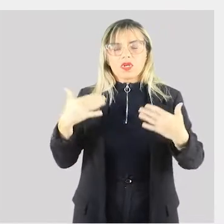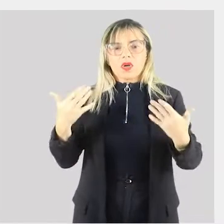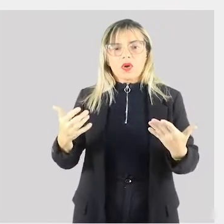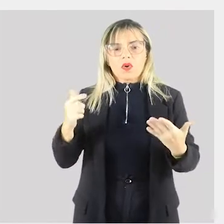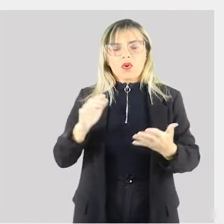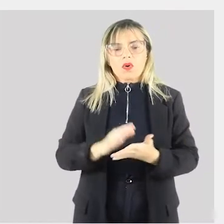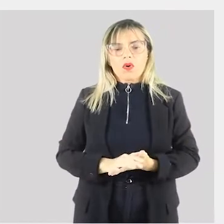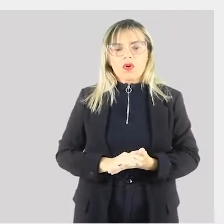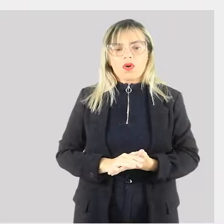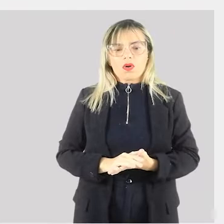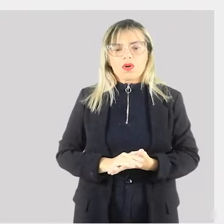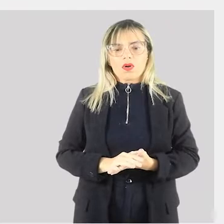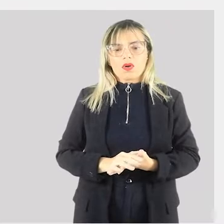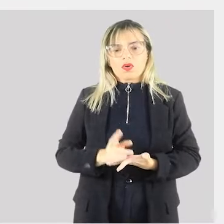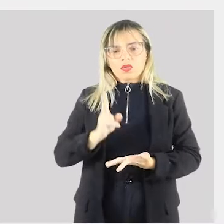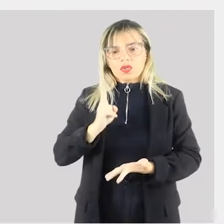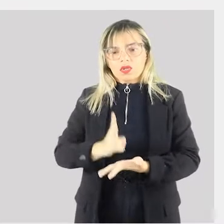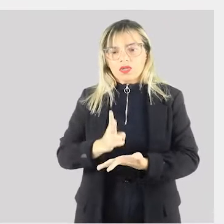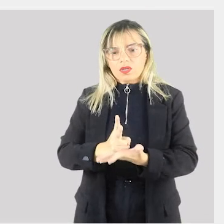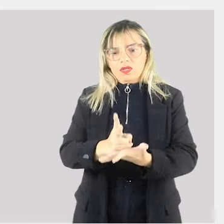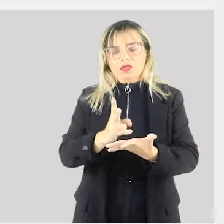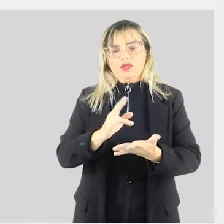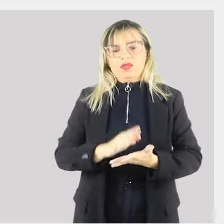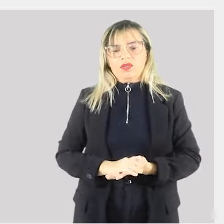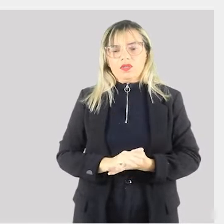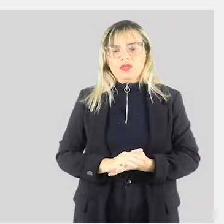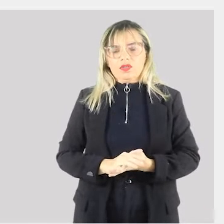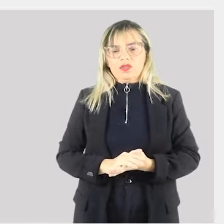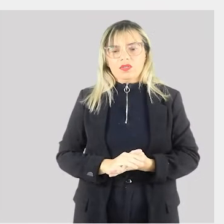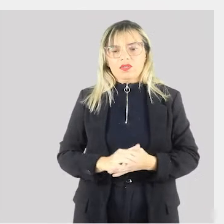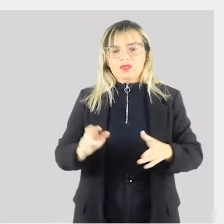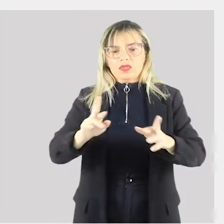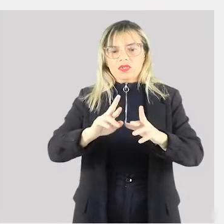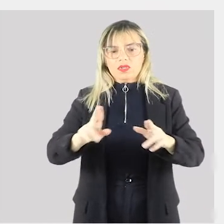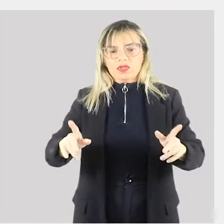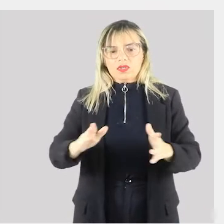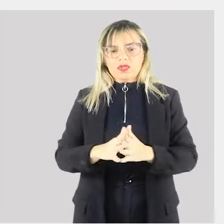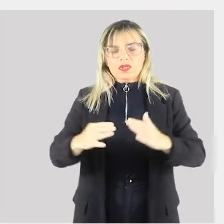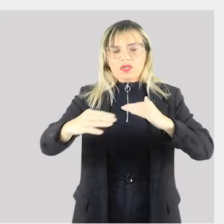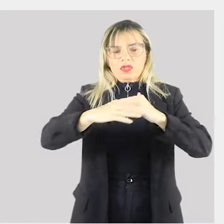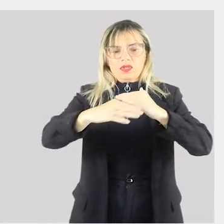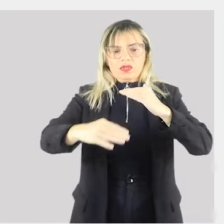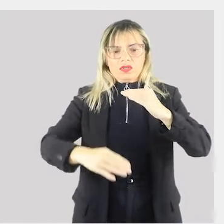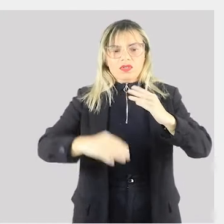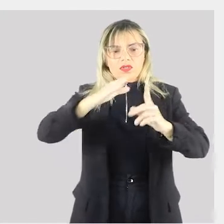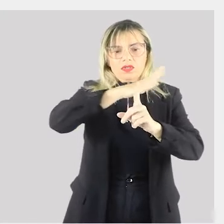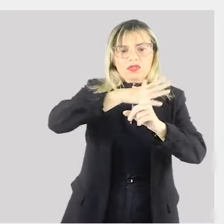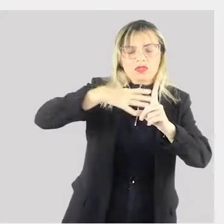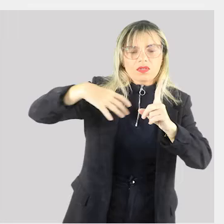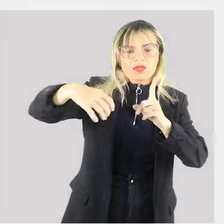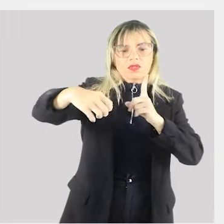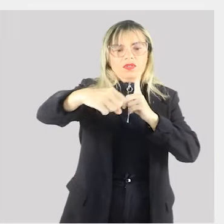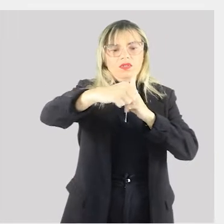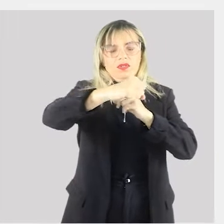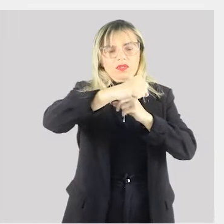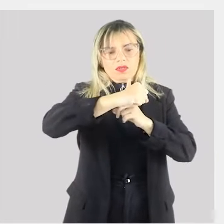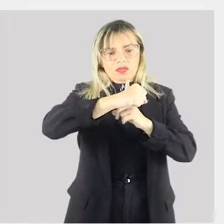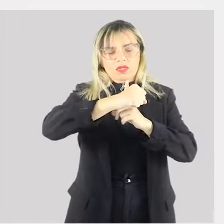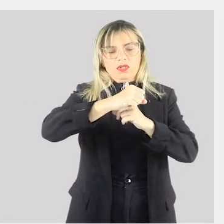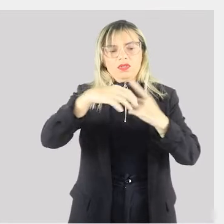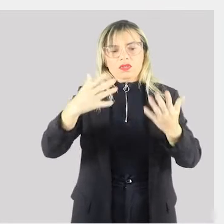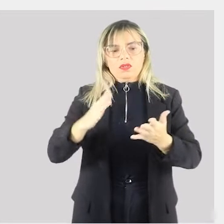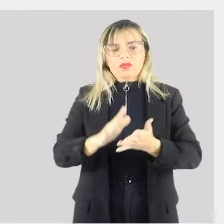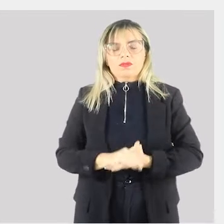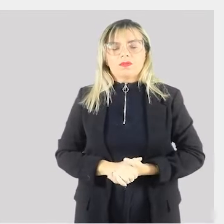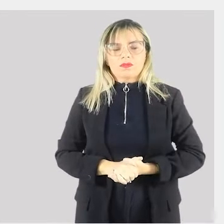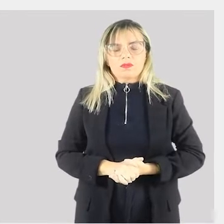enquanto persistirem as grandes diferenças sociais, enquanto